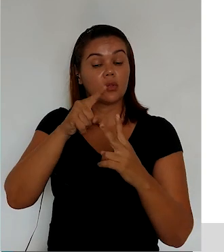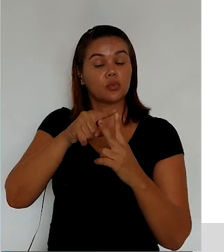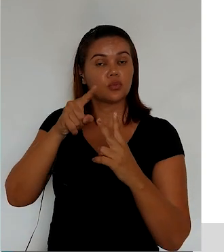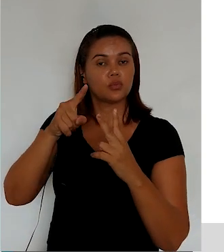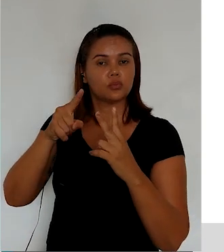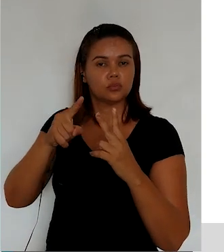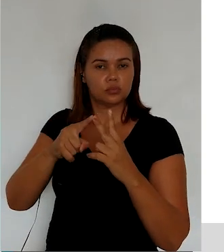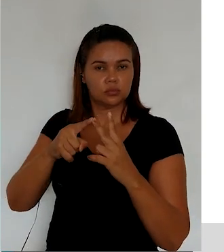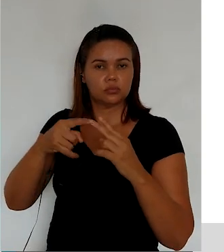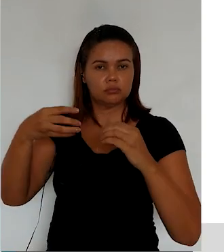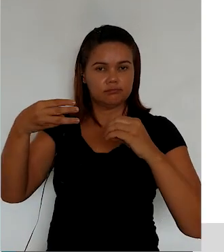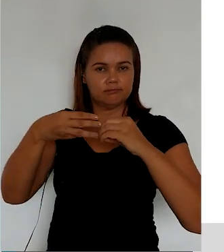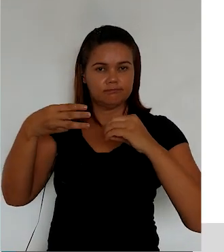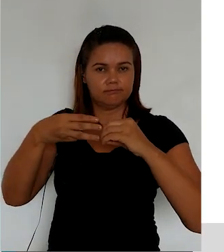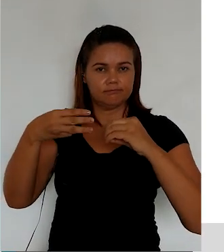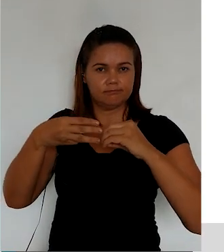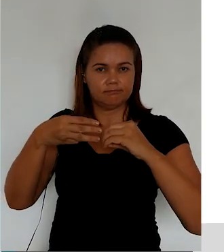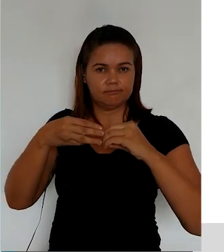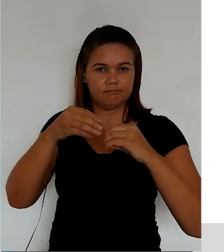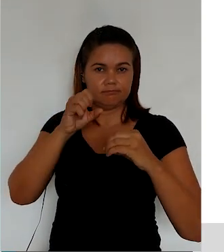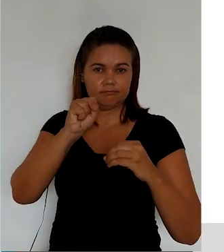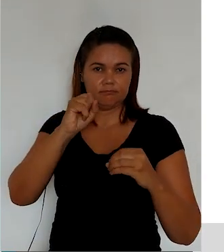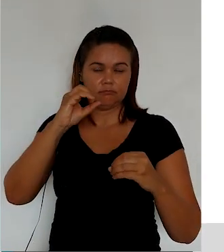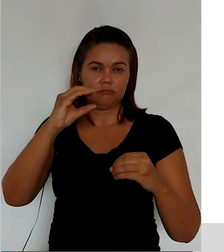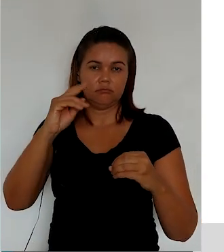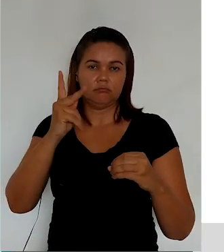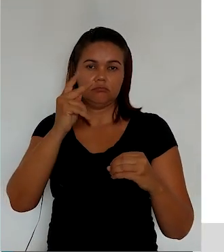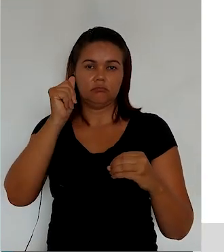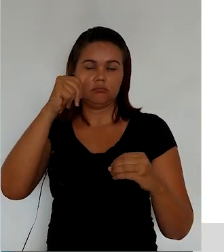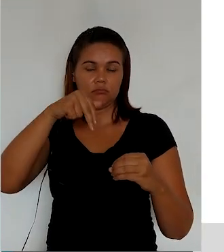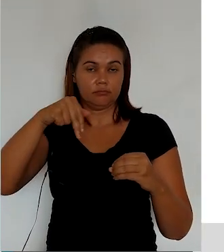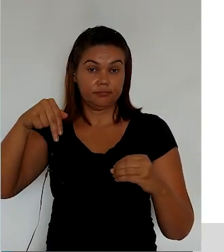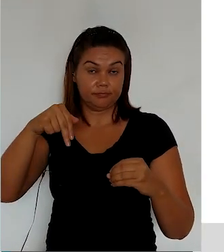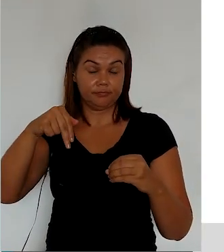Schwann aproximam as membranas de mielina,